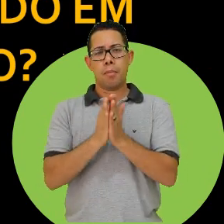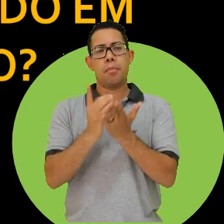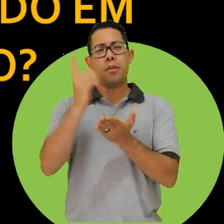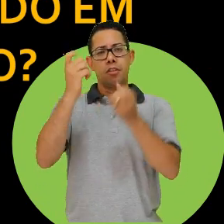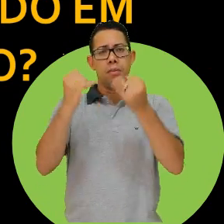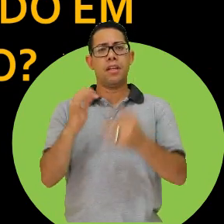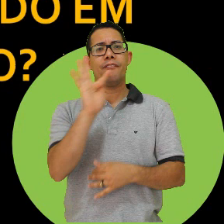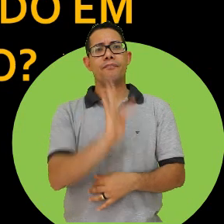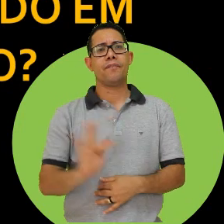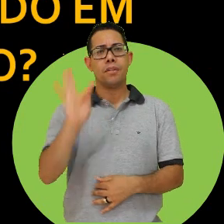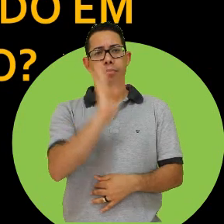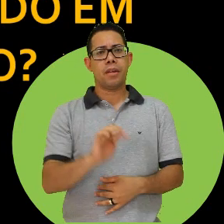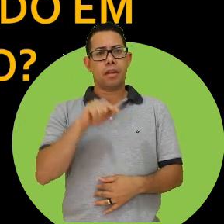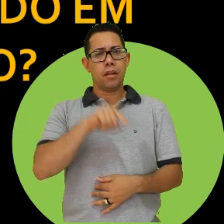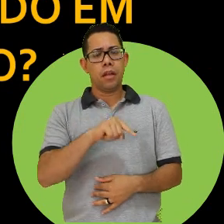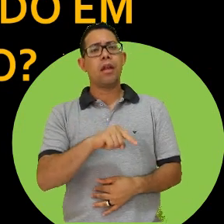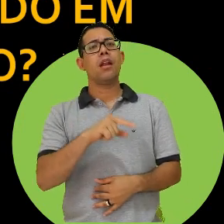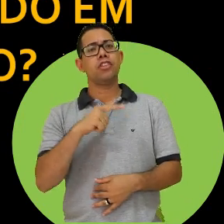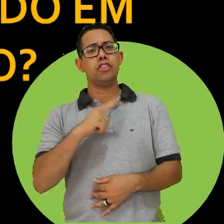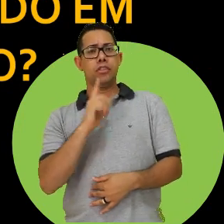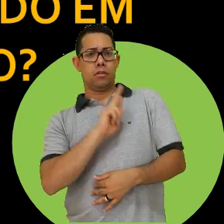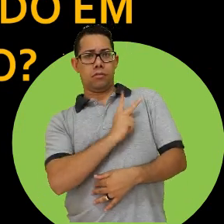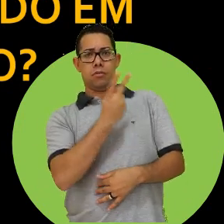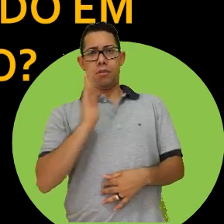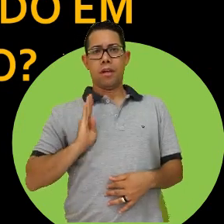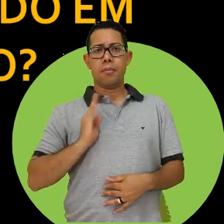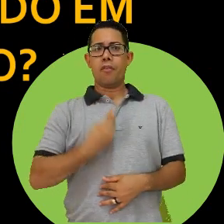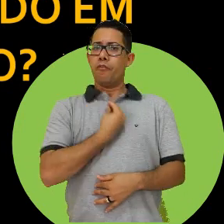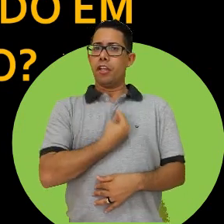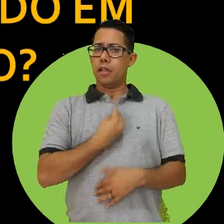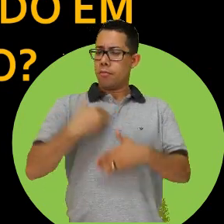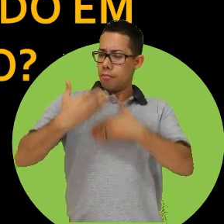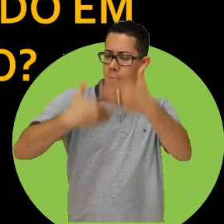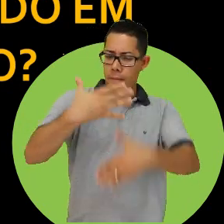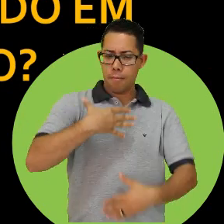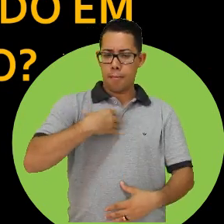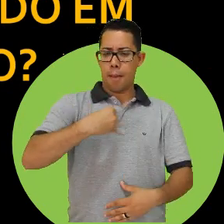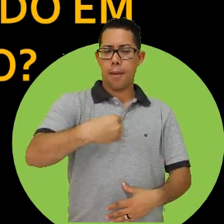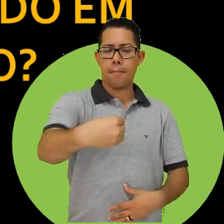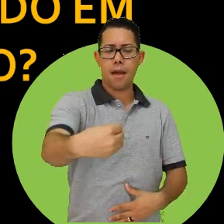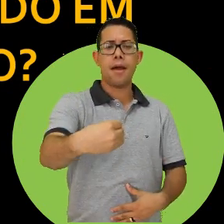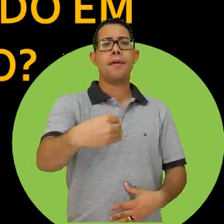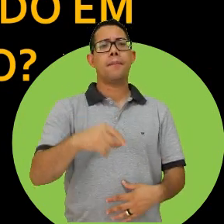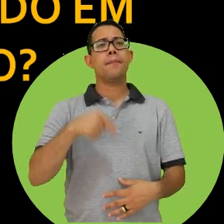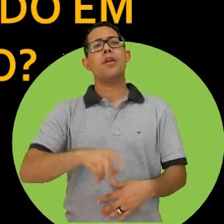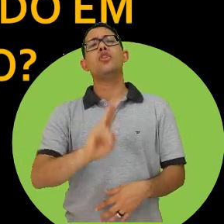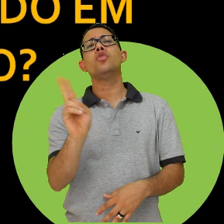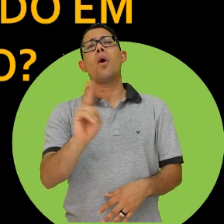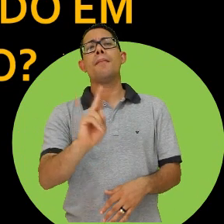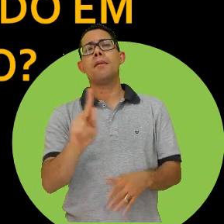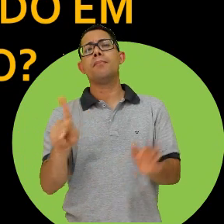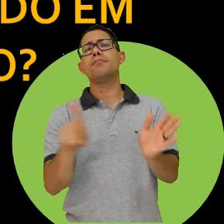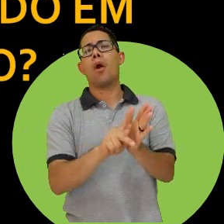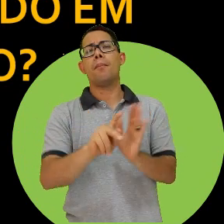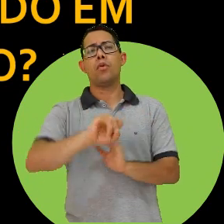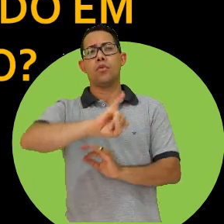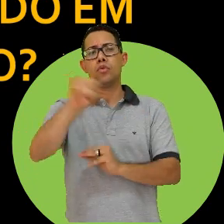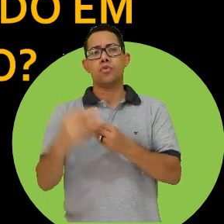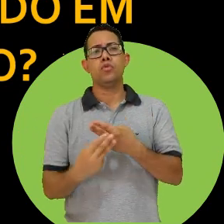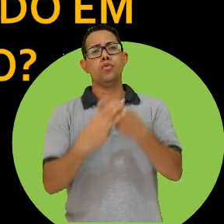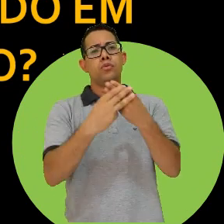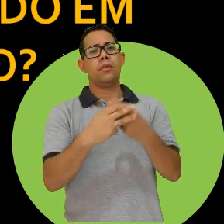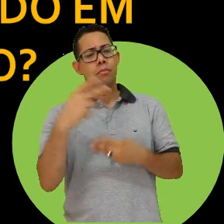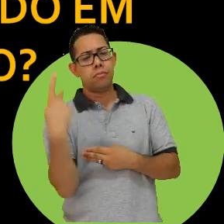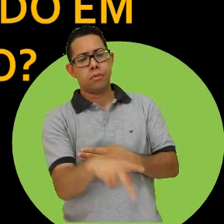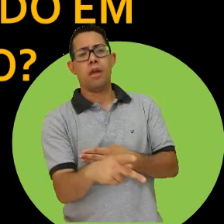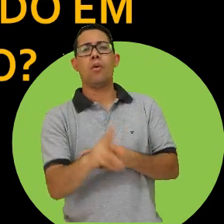de hebreus. Toda a sua linhagem vinha do povo judeu. E o nome judeu que ele tinha,